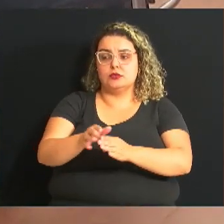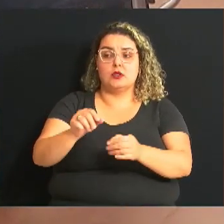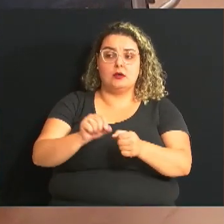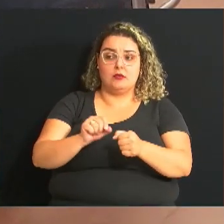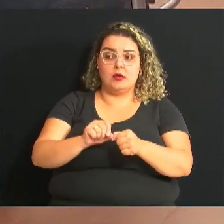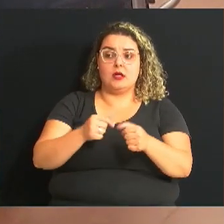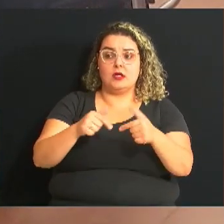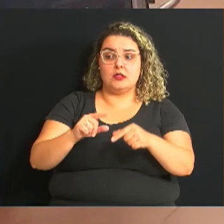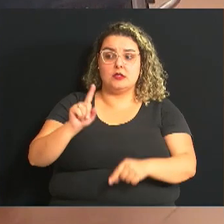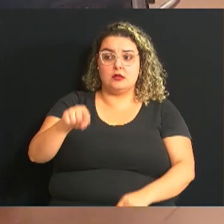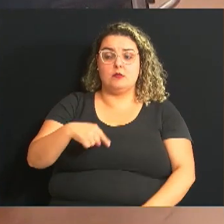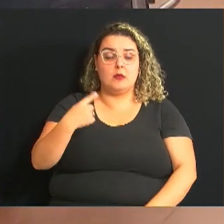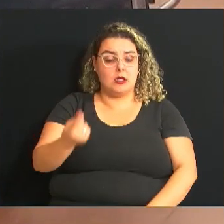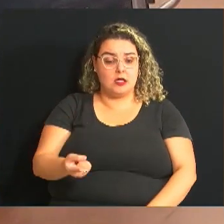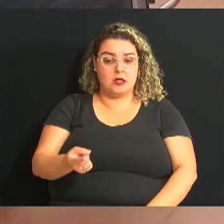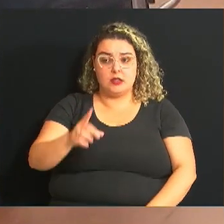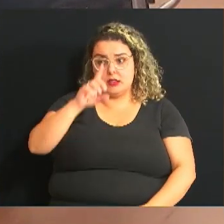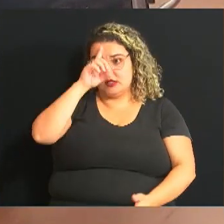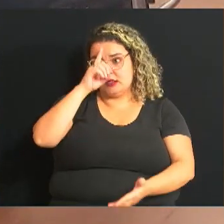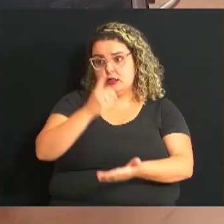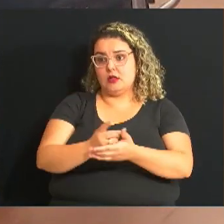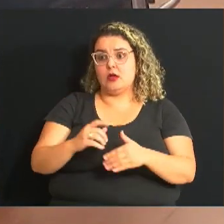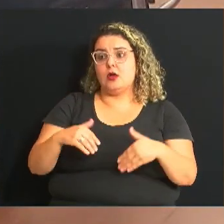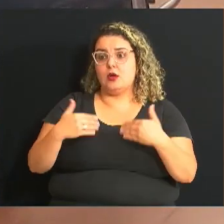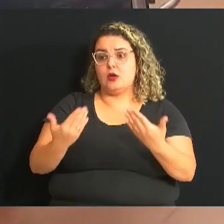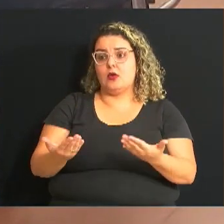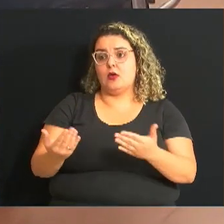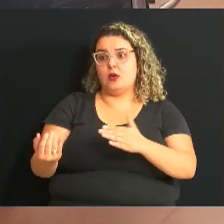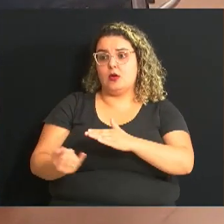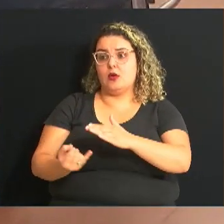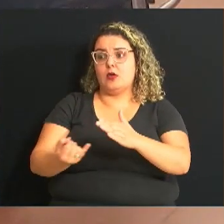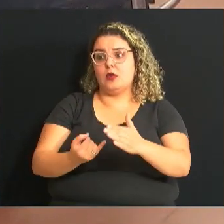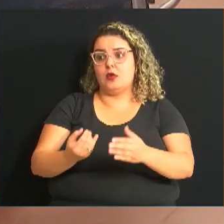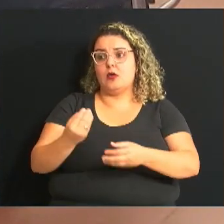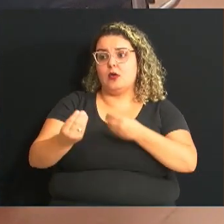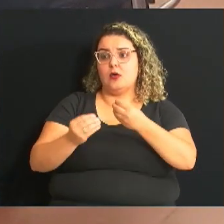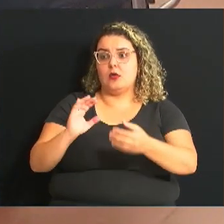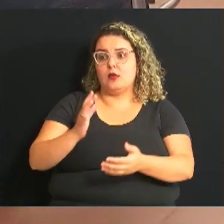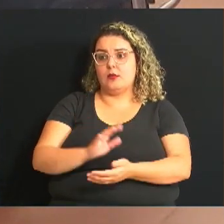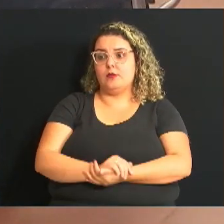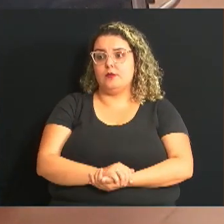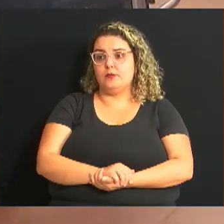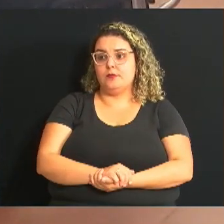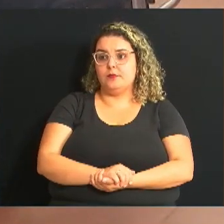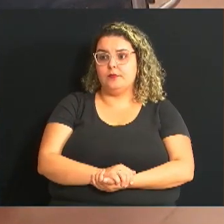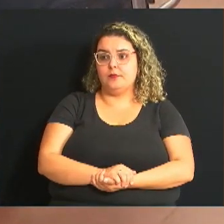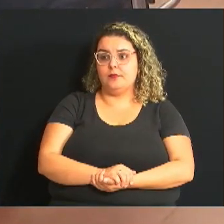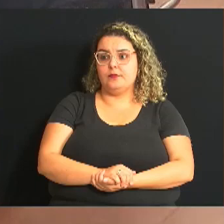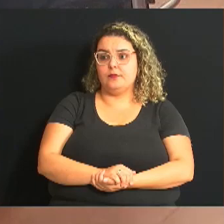posterior, que determina para qual entidade vai? Como funciona isso?